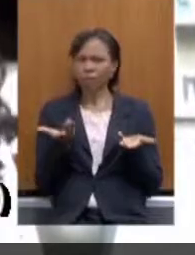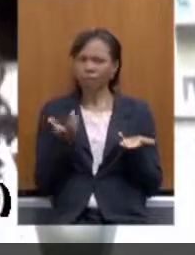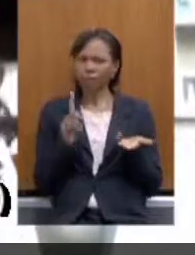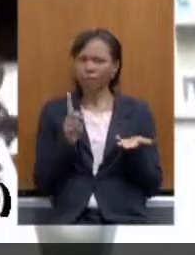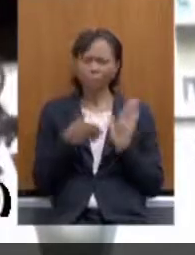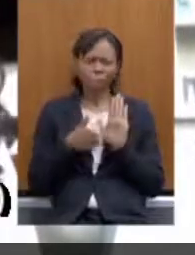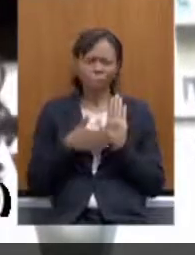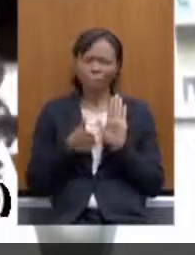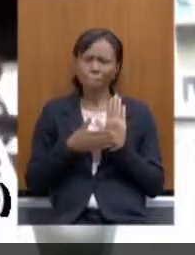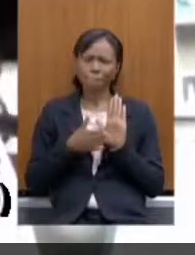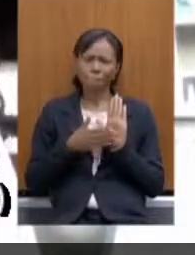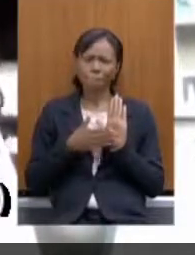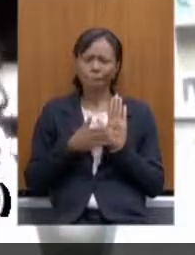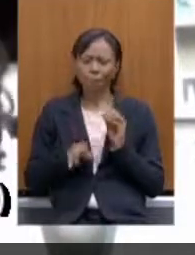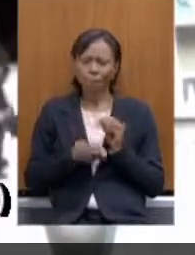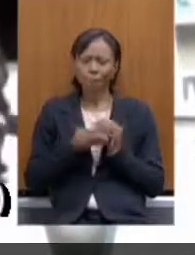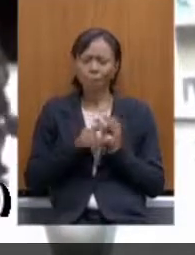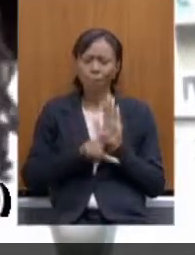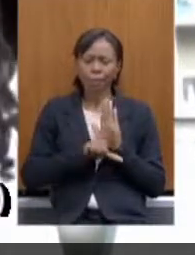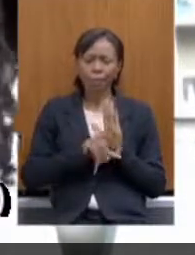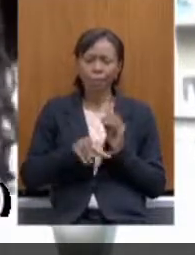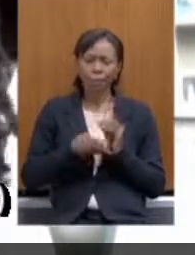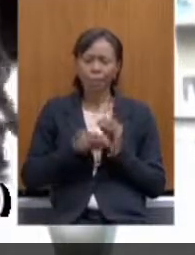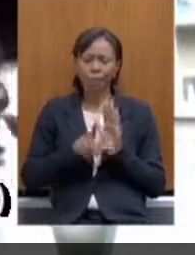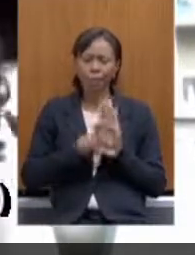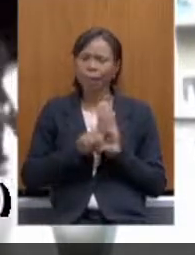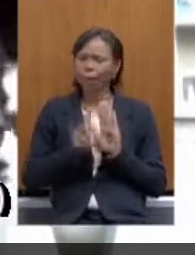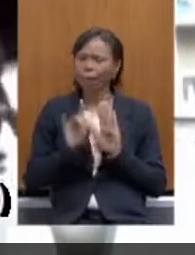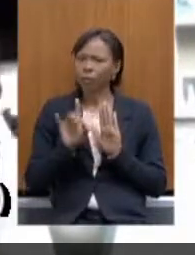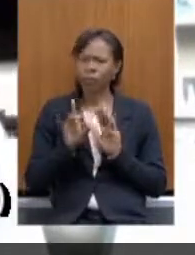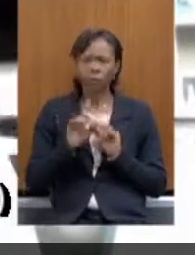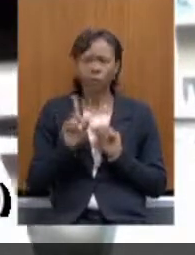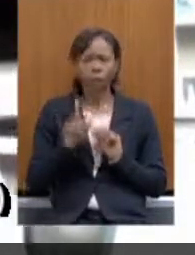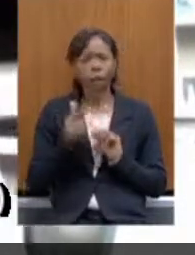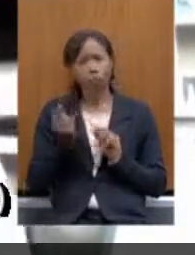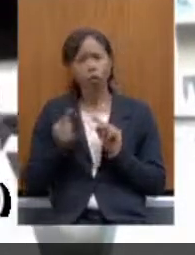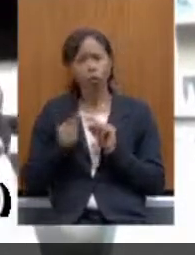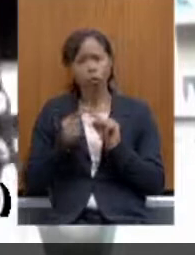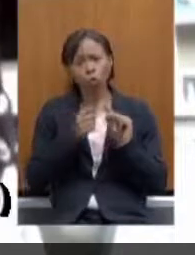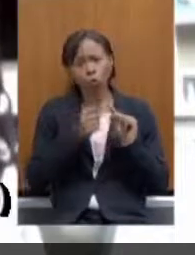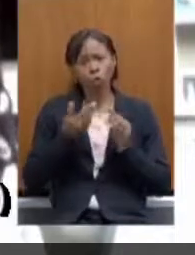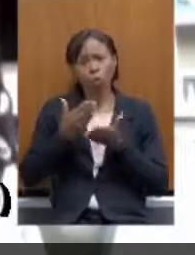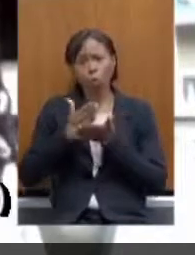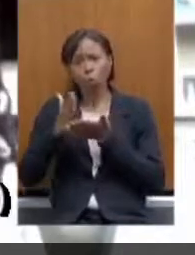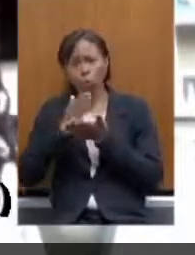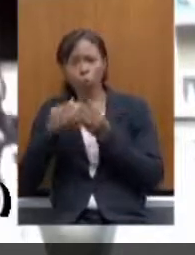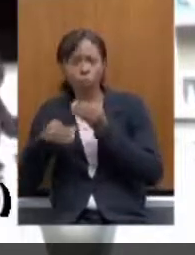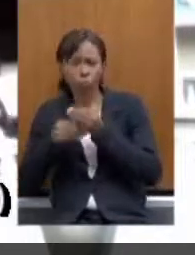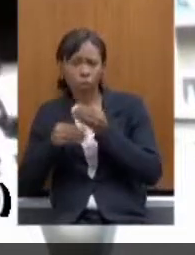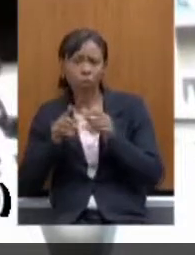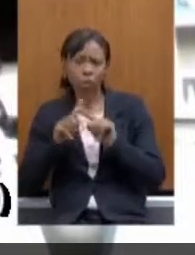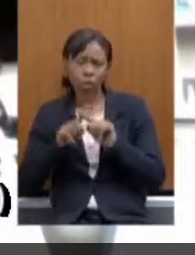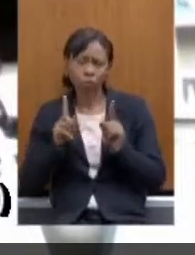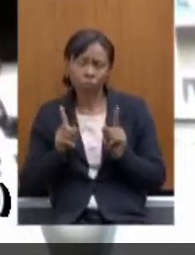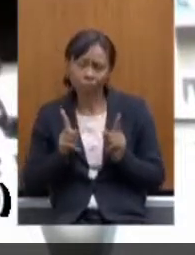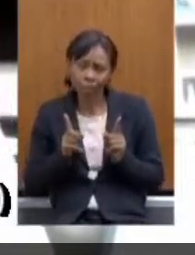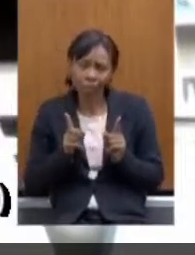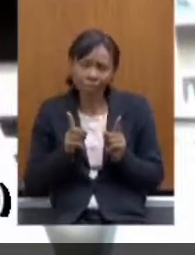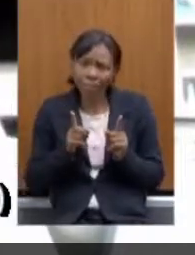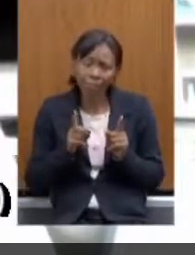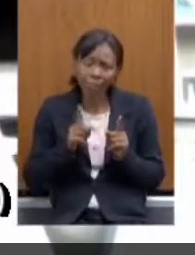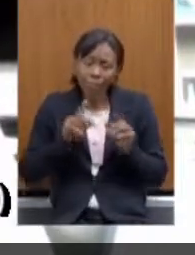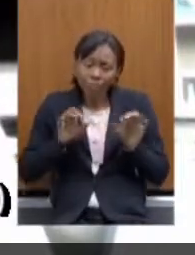nesse momento emenda mesmo que compacto e com algumas emendas contendo já discutido o mérito é que